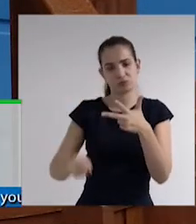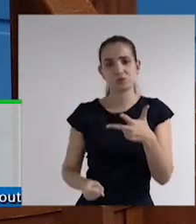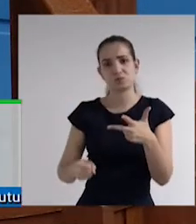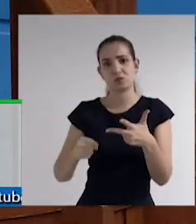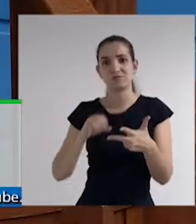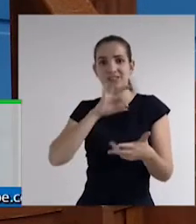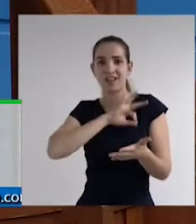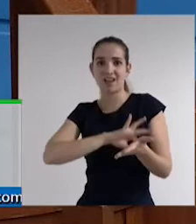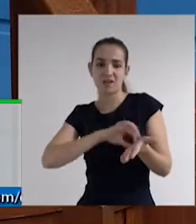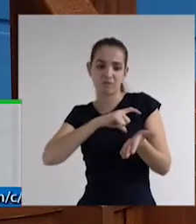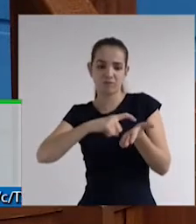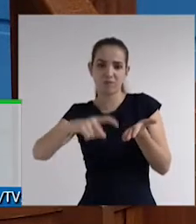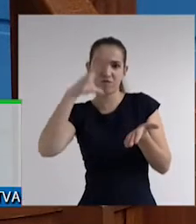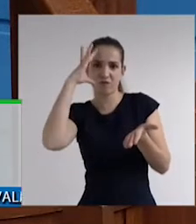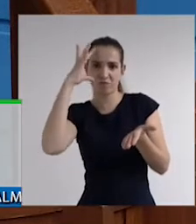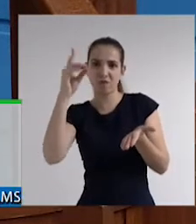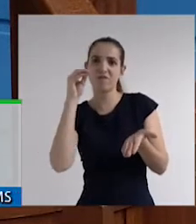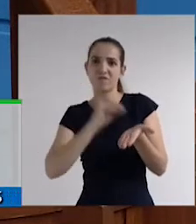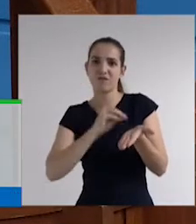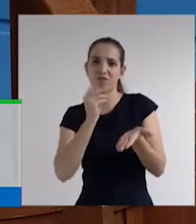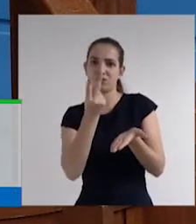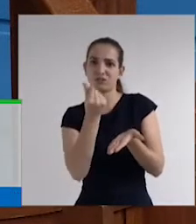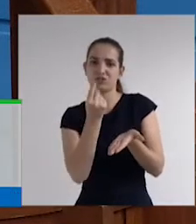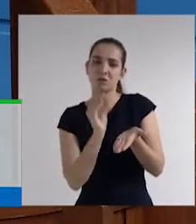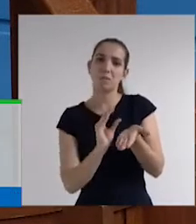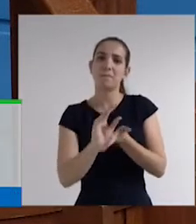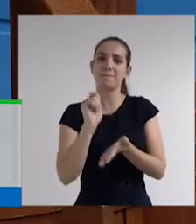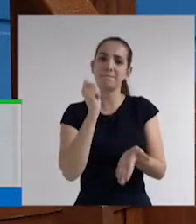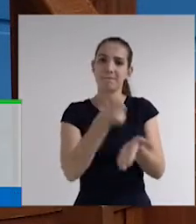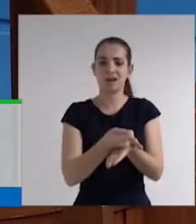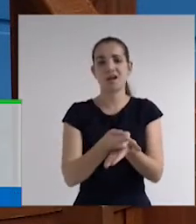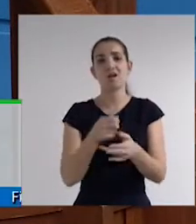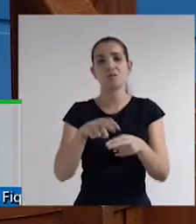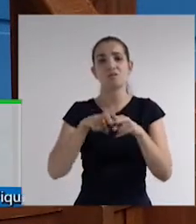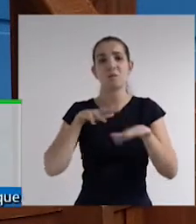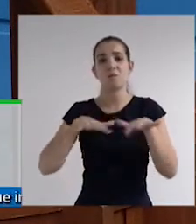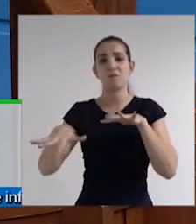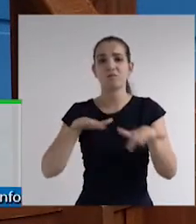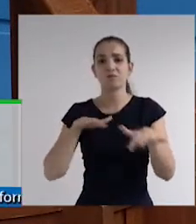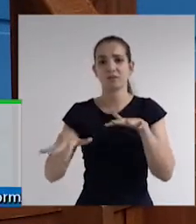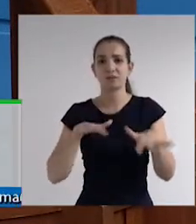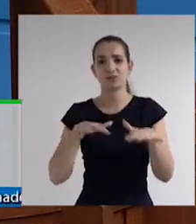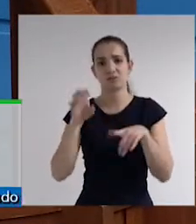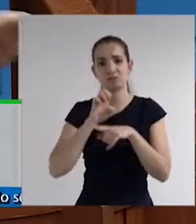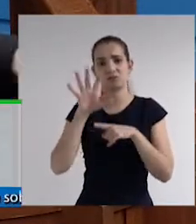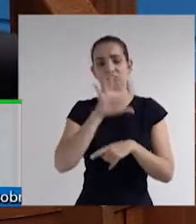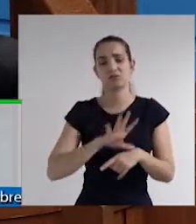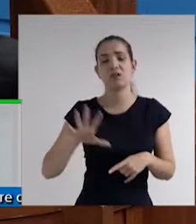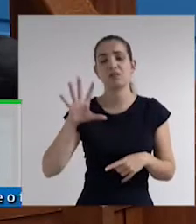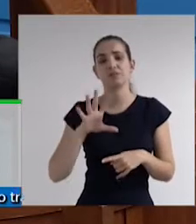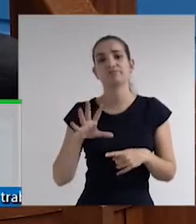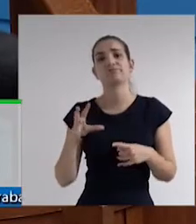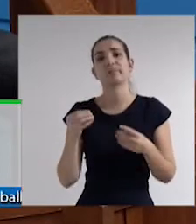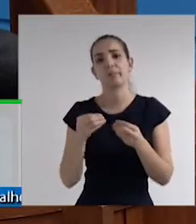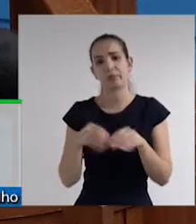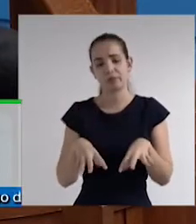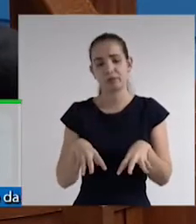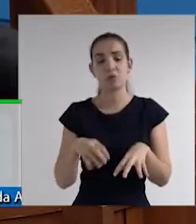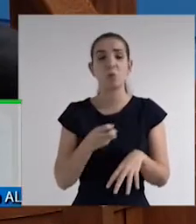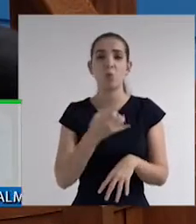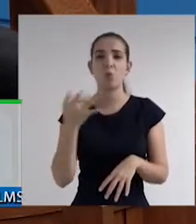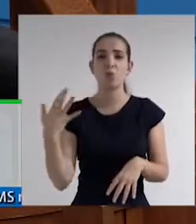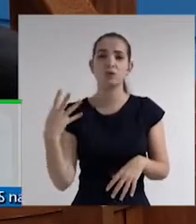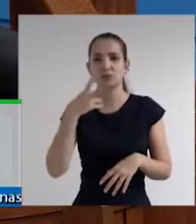com isso, a movimentação econômica do Estado vai por água abaixo. Quantas prefeituras nós conhecemos, deputados,